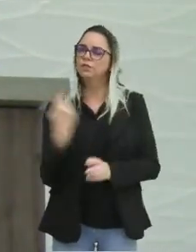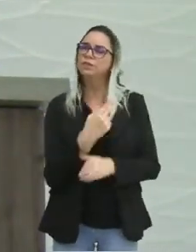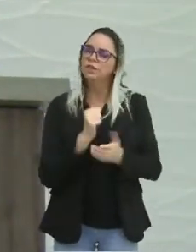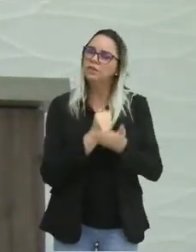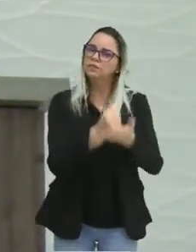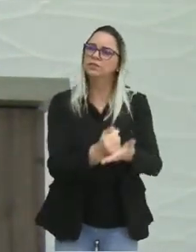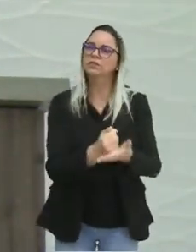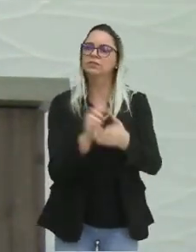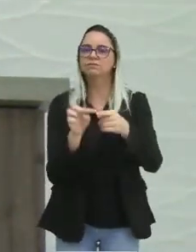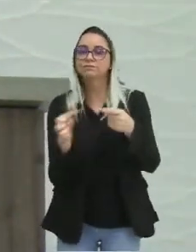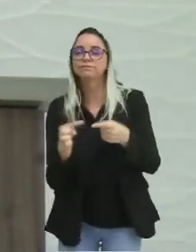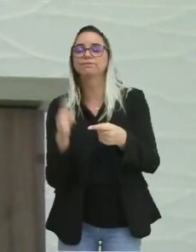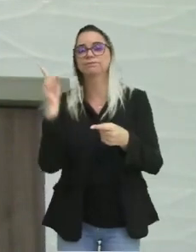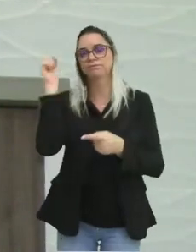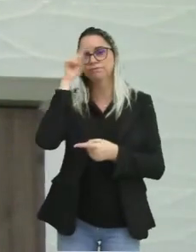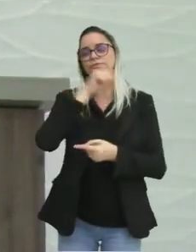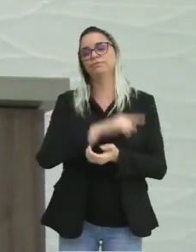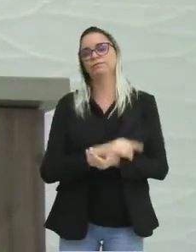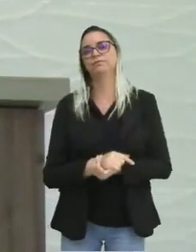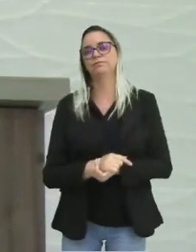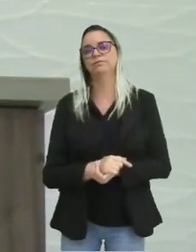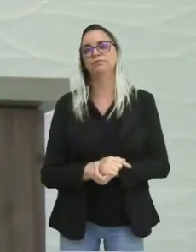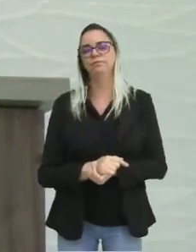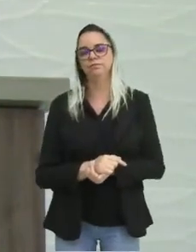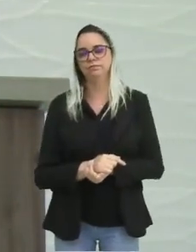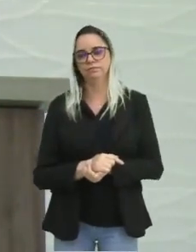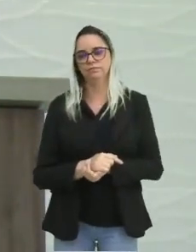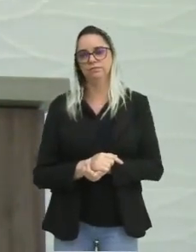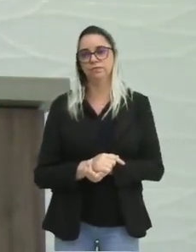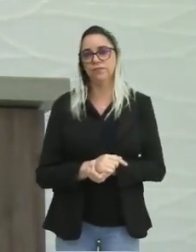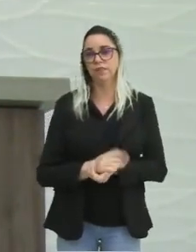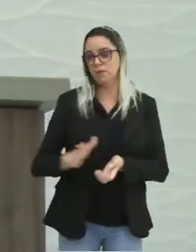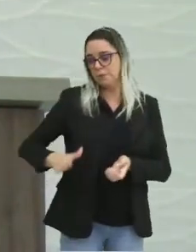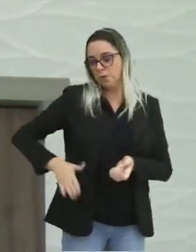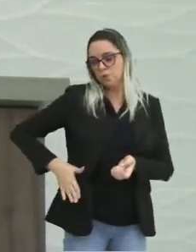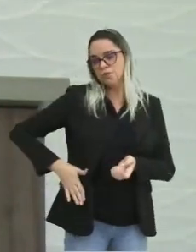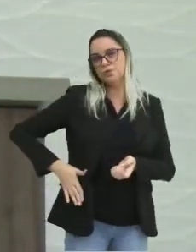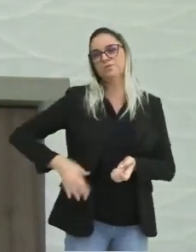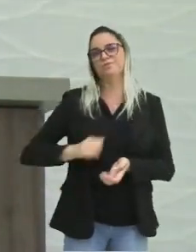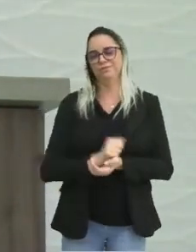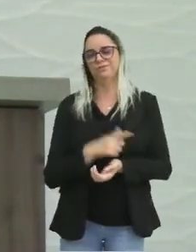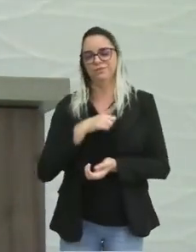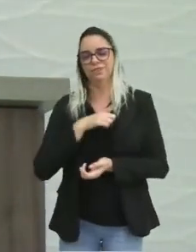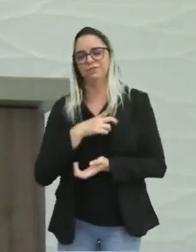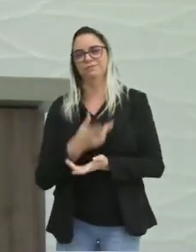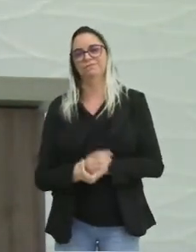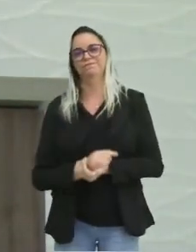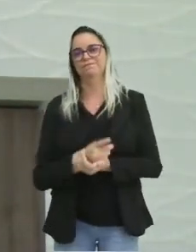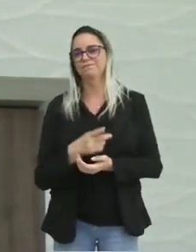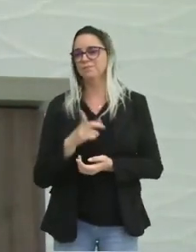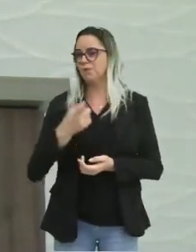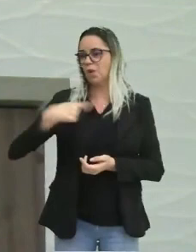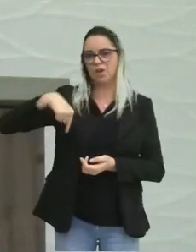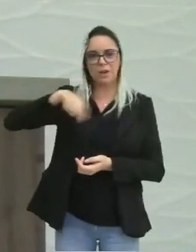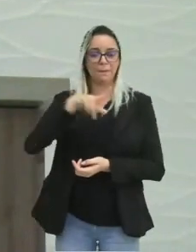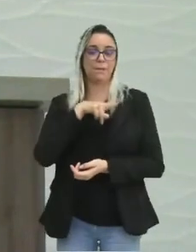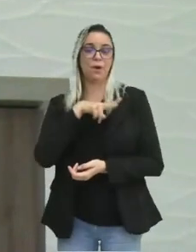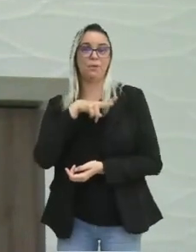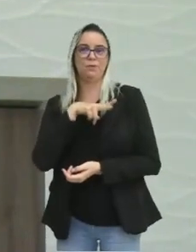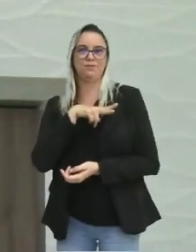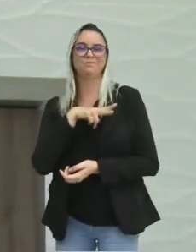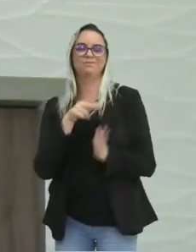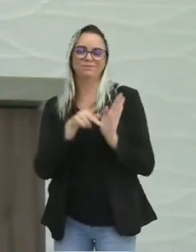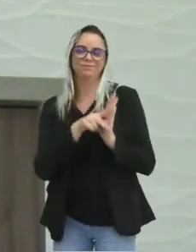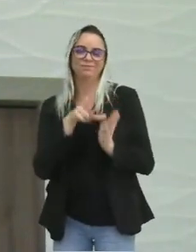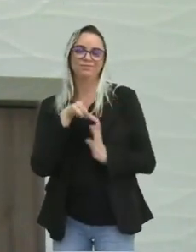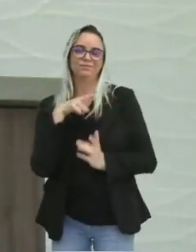pode fazer tudo. Mas o que a gente ajuda é do nosso bolso. A gente não recebe nada para